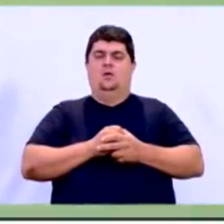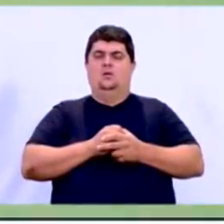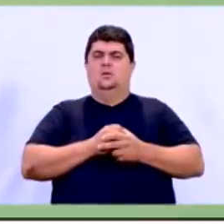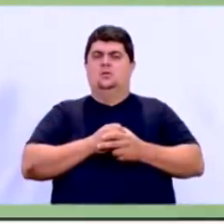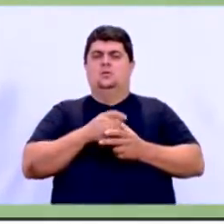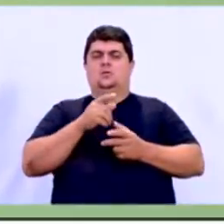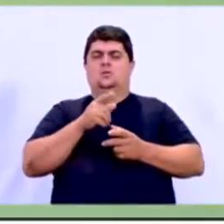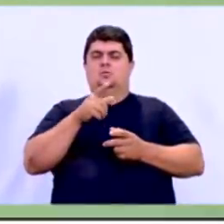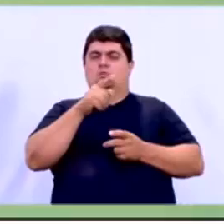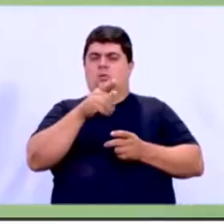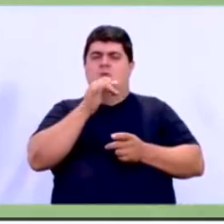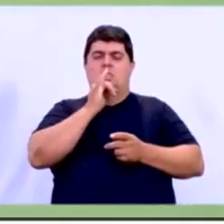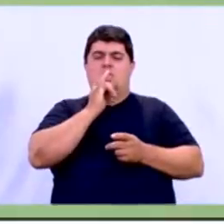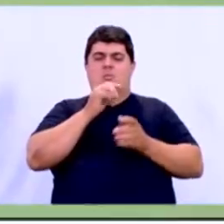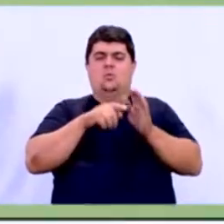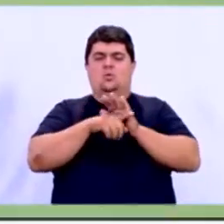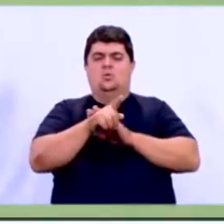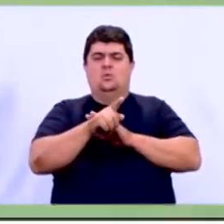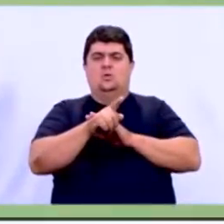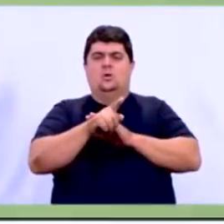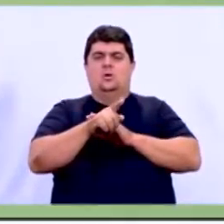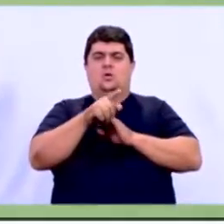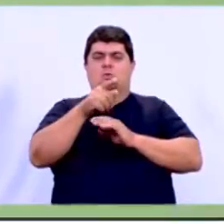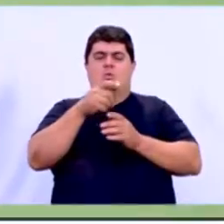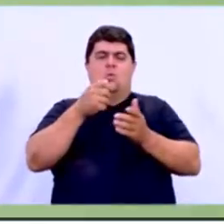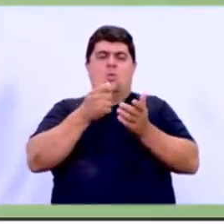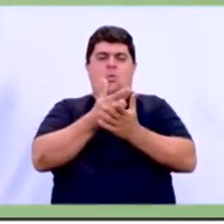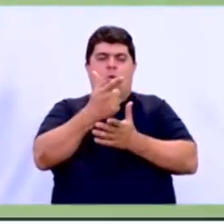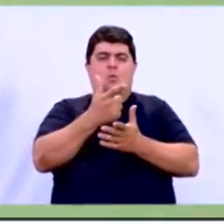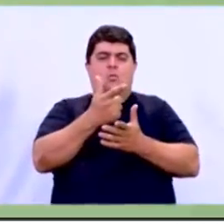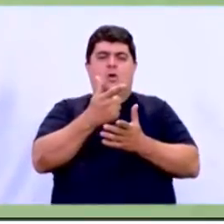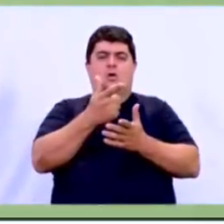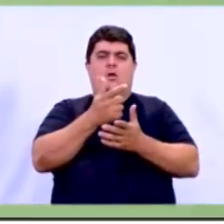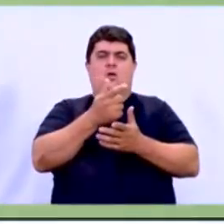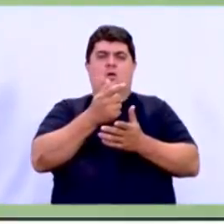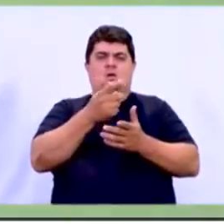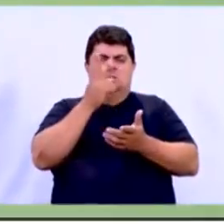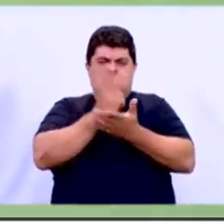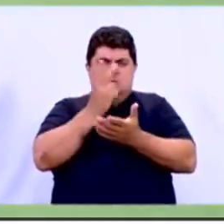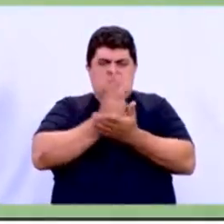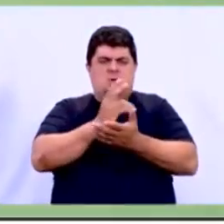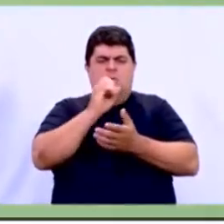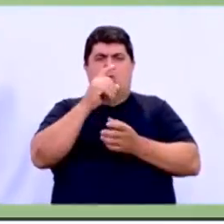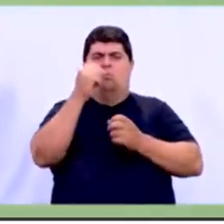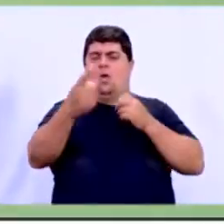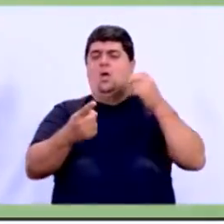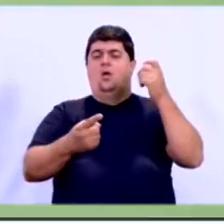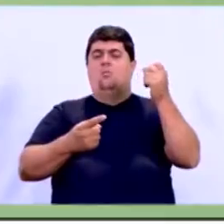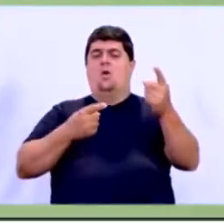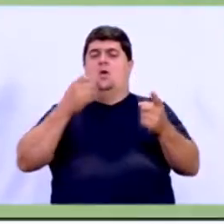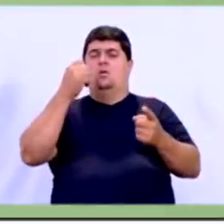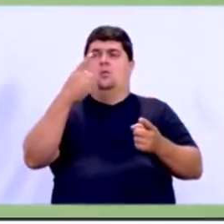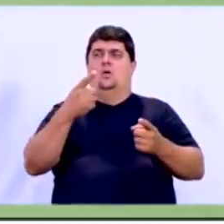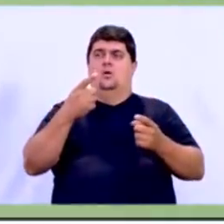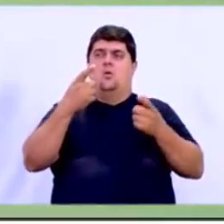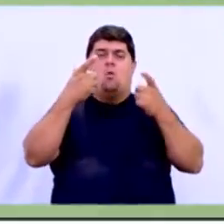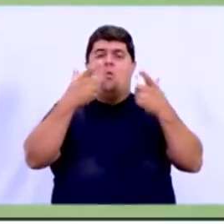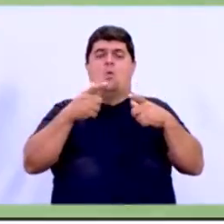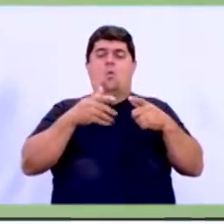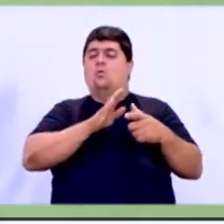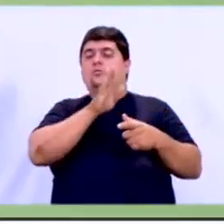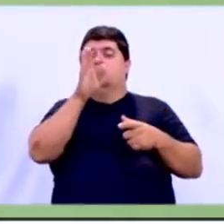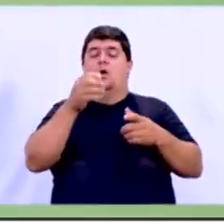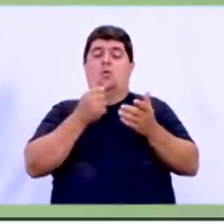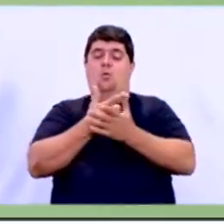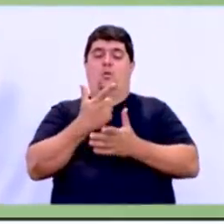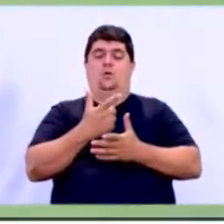que frequência os clientes compram esse tipo de produto ou serviço. Onde, geralmente, eles costumam